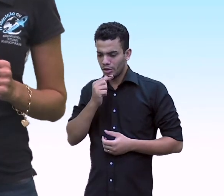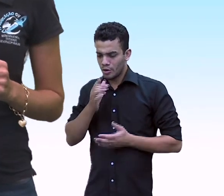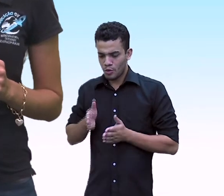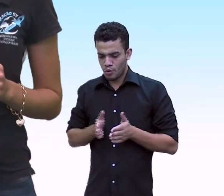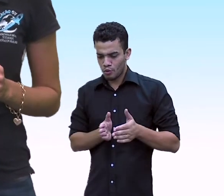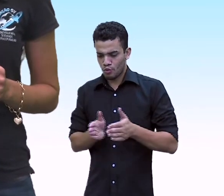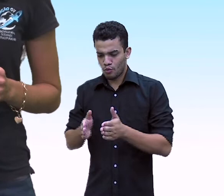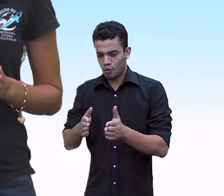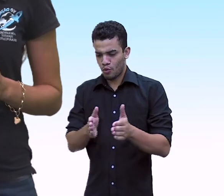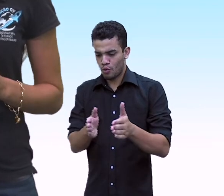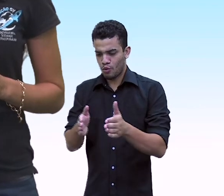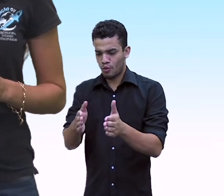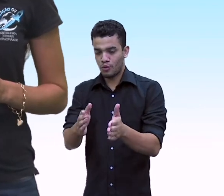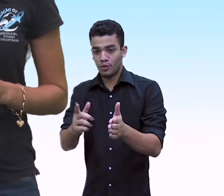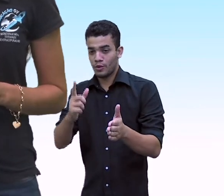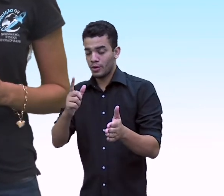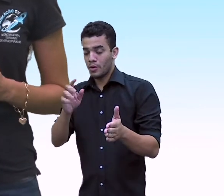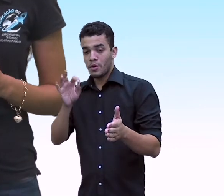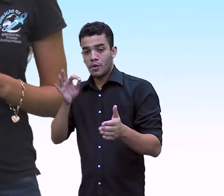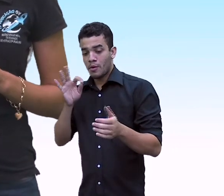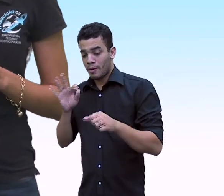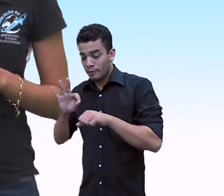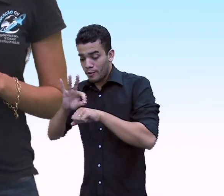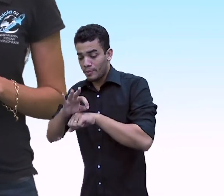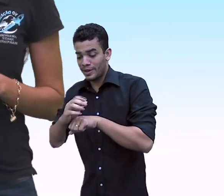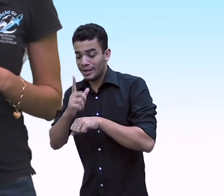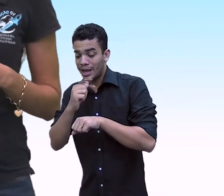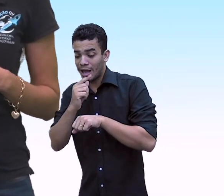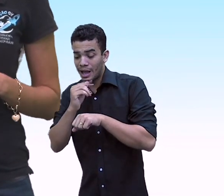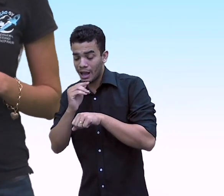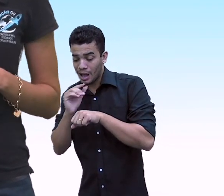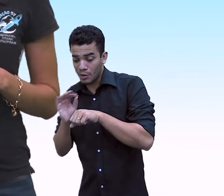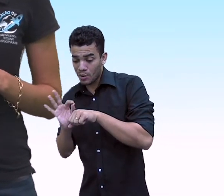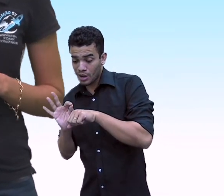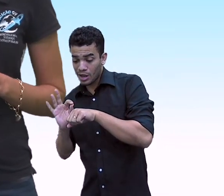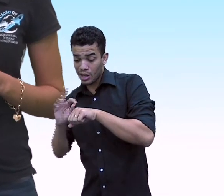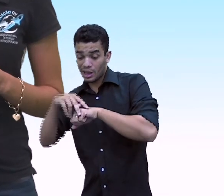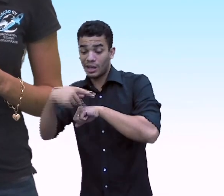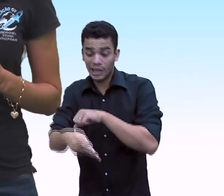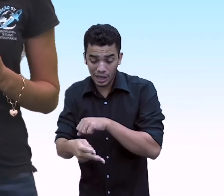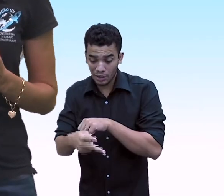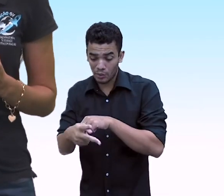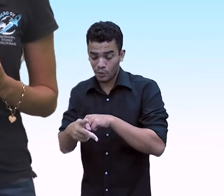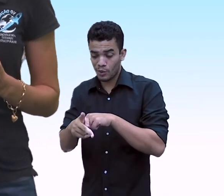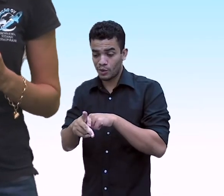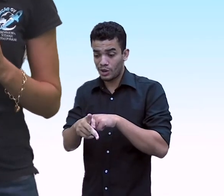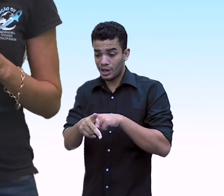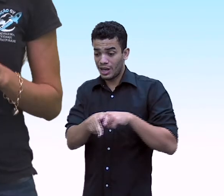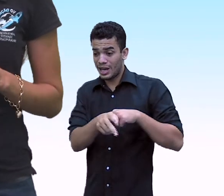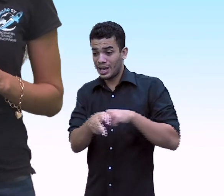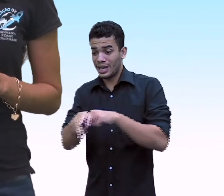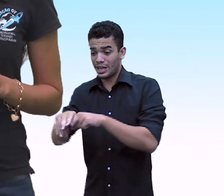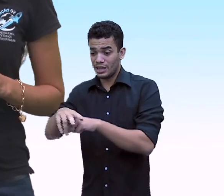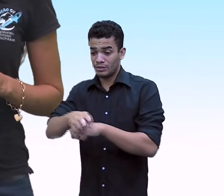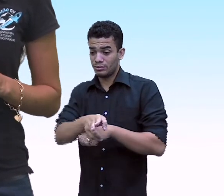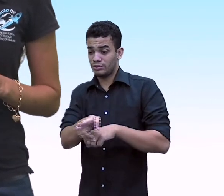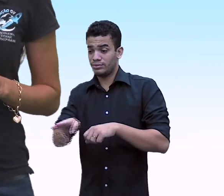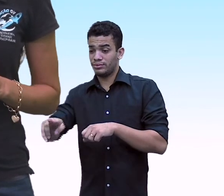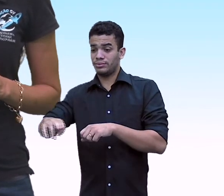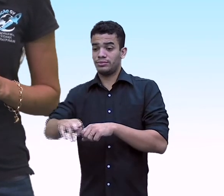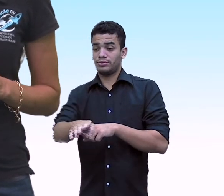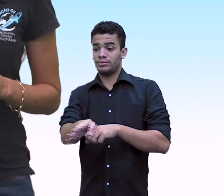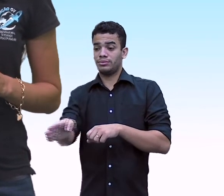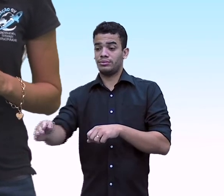no riacho, distraiu-se e foi levada pela correnteza. Socorro!